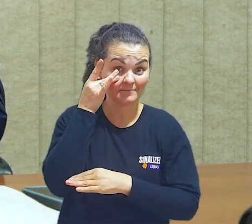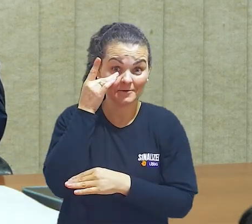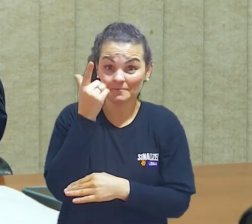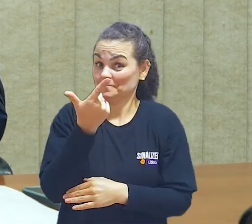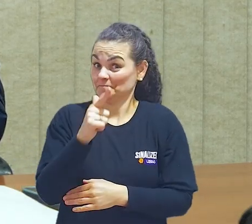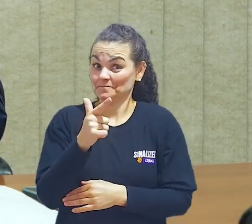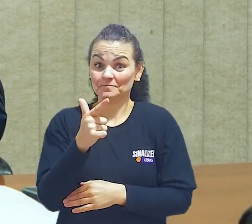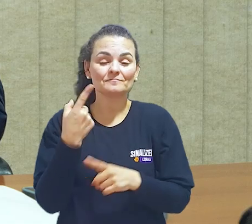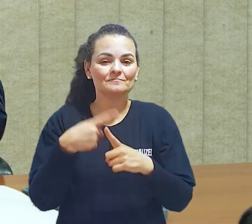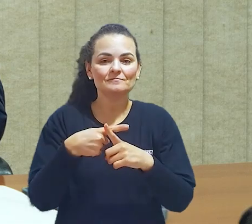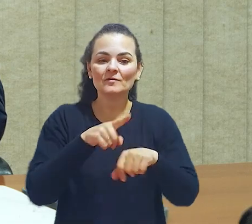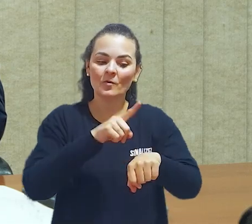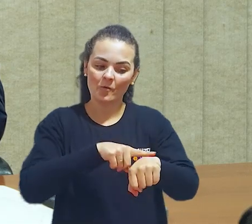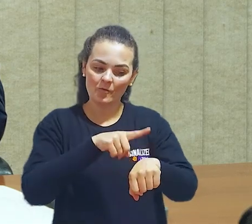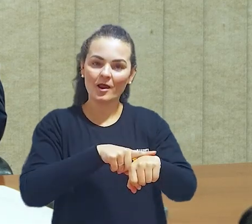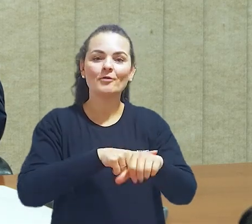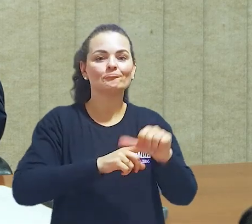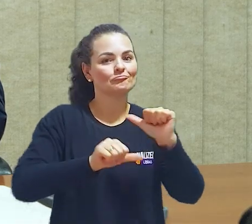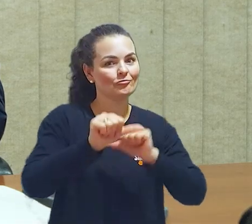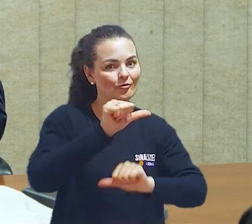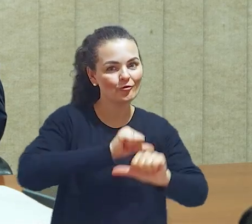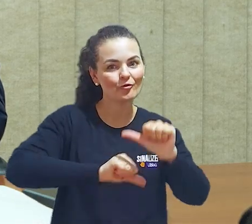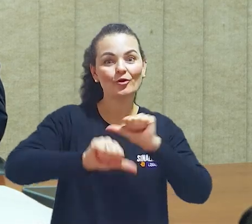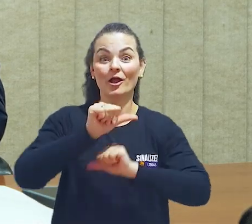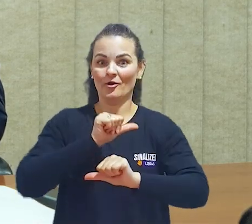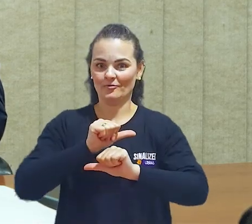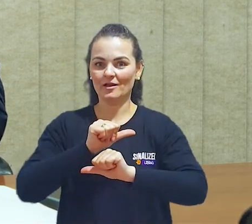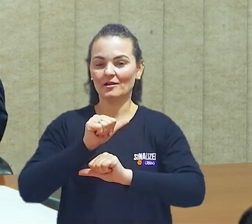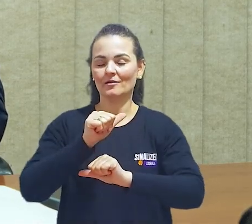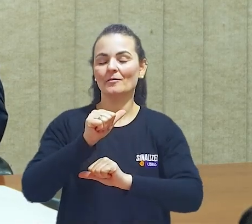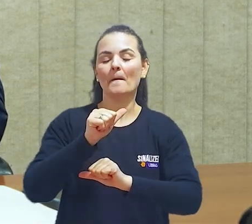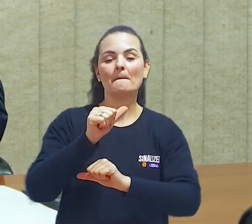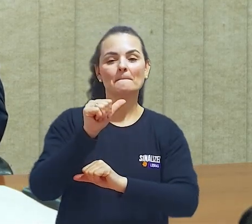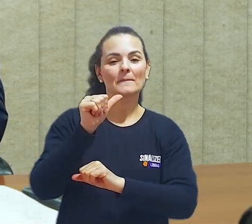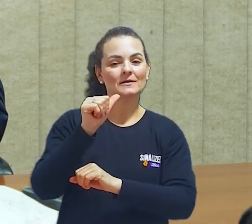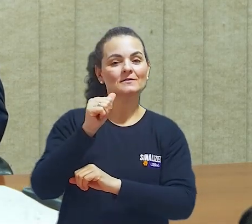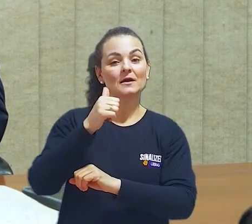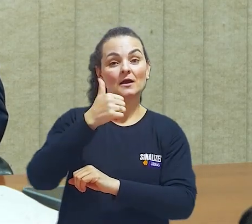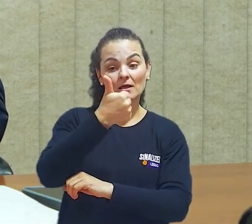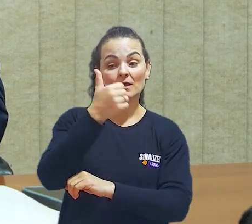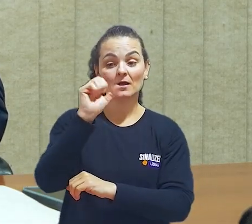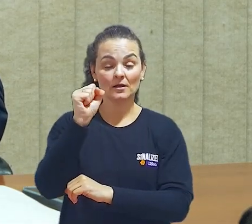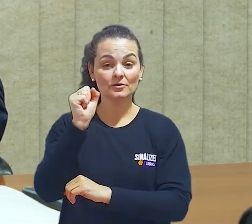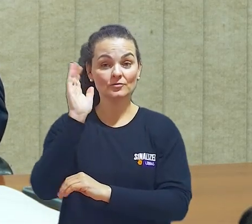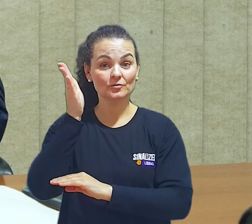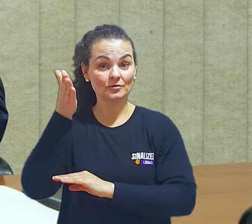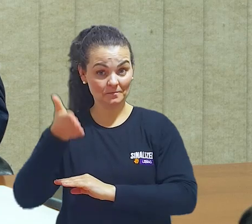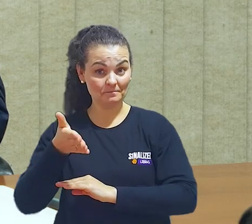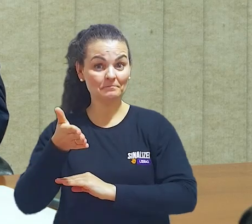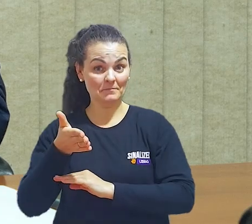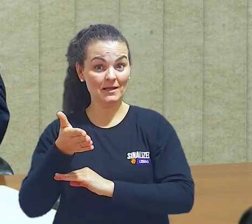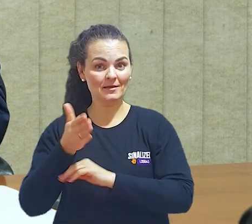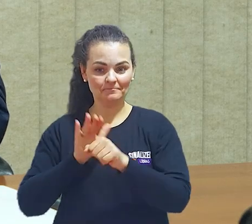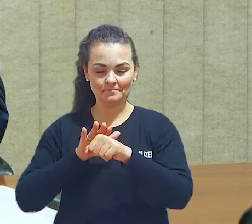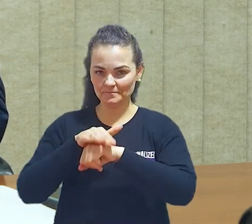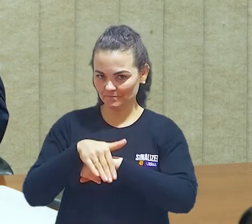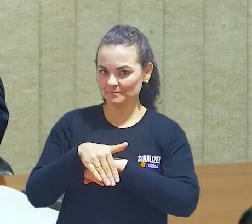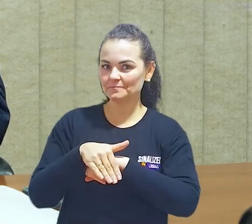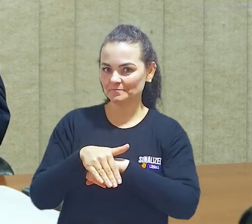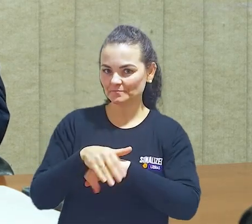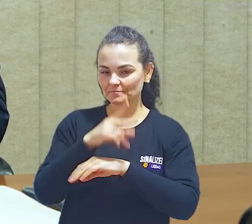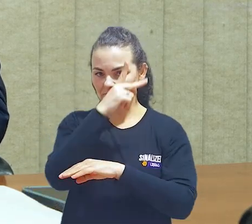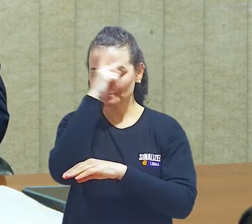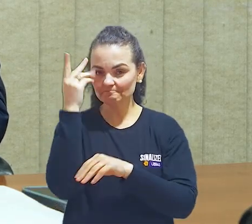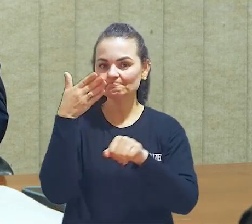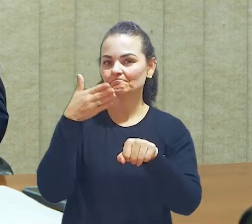Então nós alteramos as sessões para as 18h30, propiciando assim a facilidade do cidadão participar em